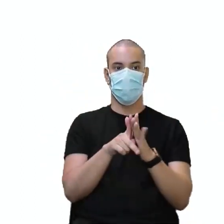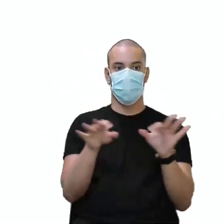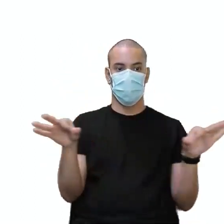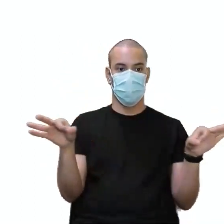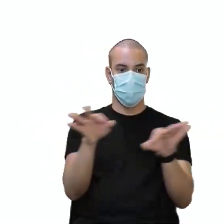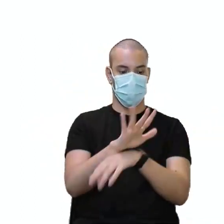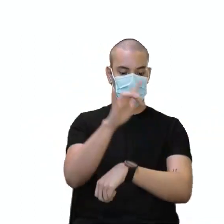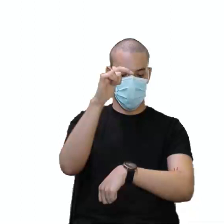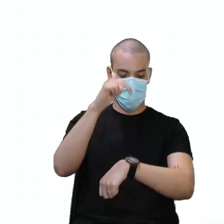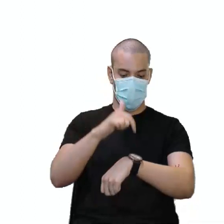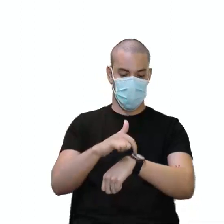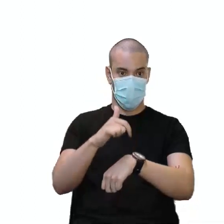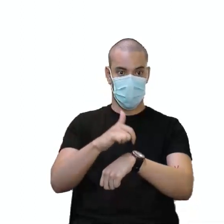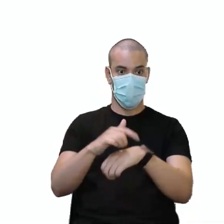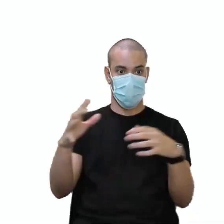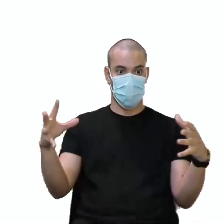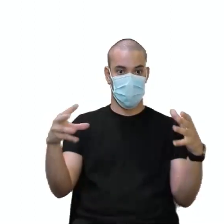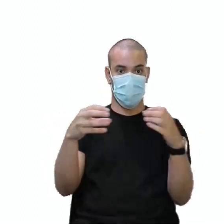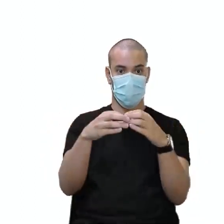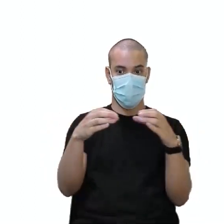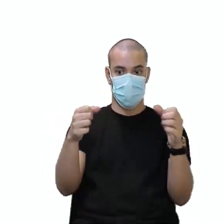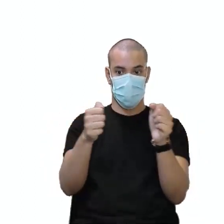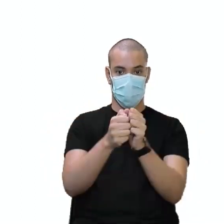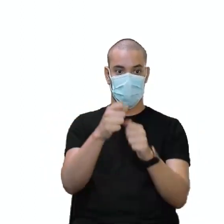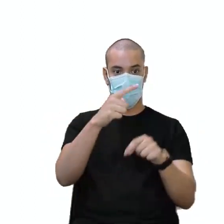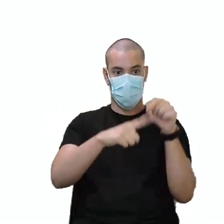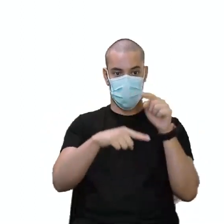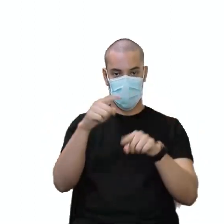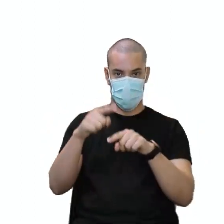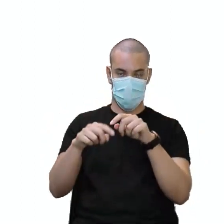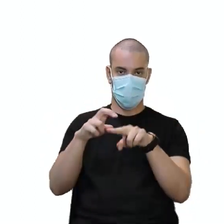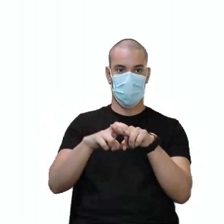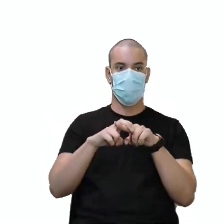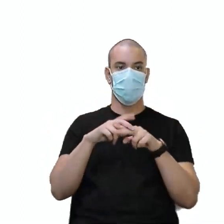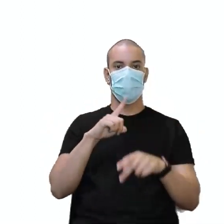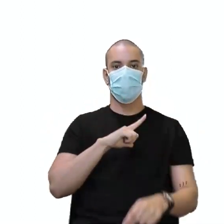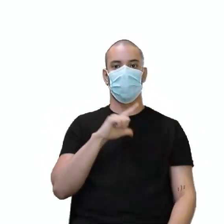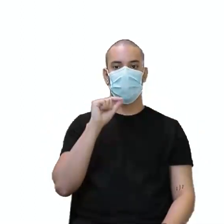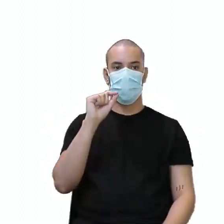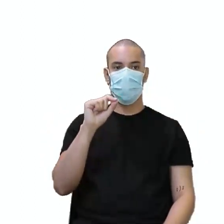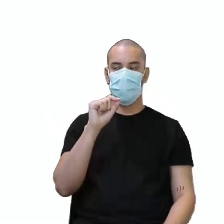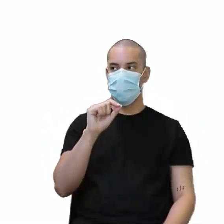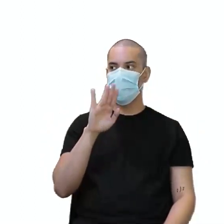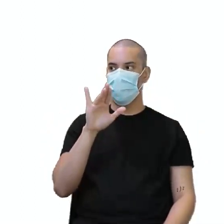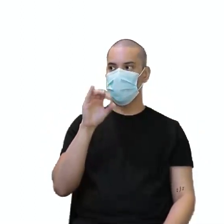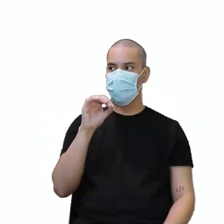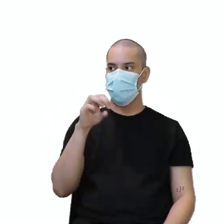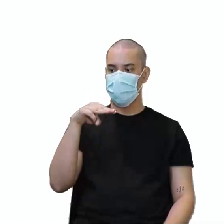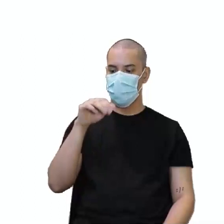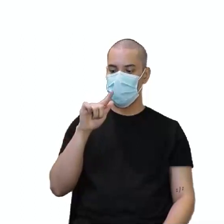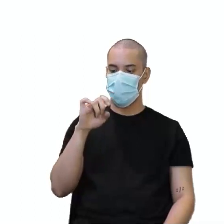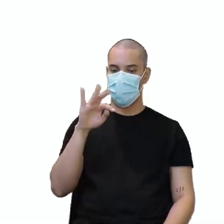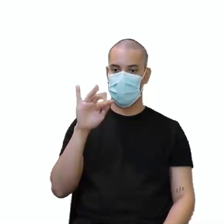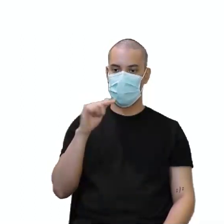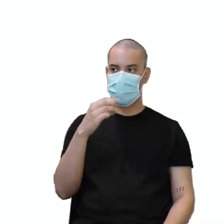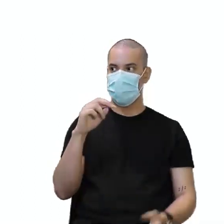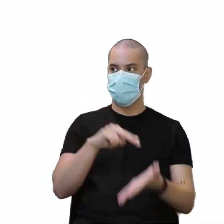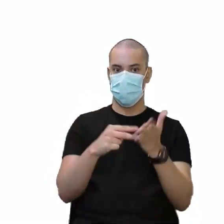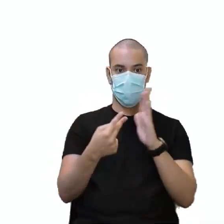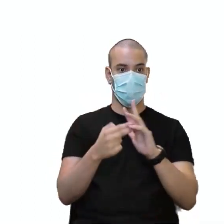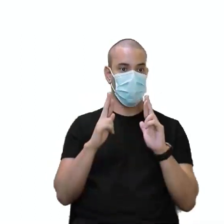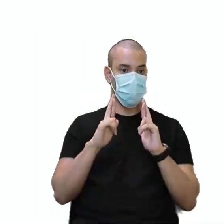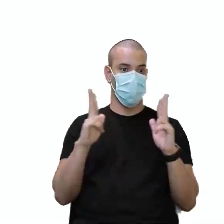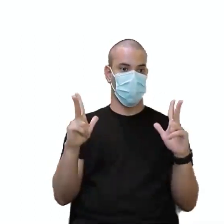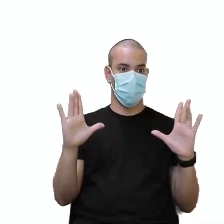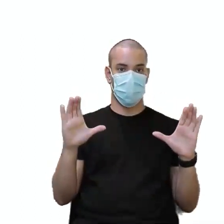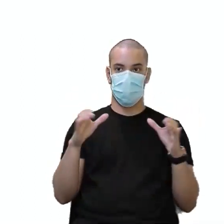um organismo, ou seja, vai estar acontecendo num nível trófico. Aí a gente tem um termo de biomagnificação, que é essa diferença